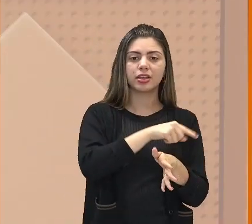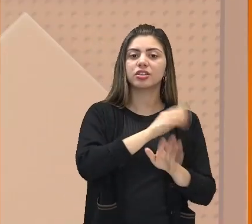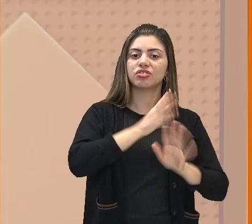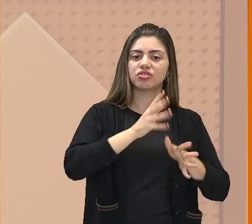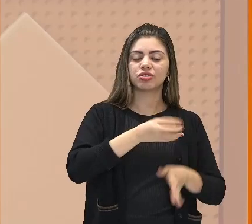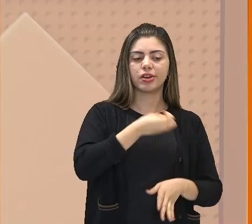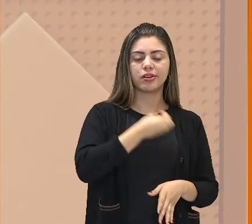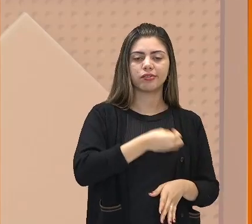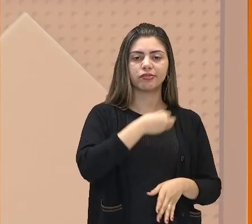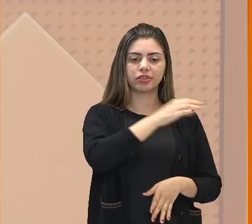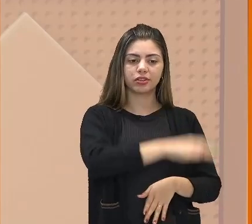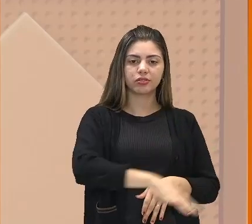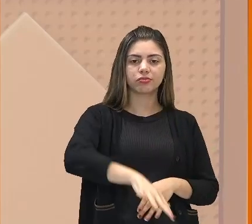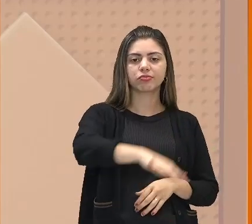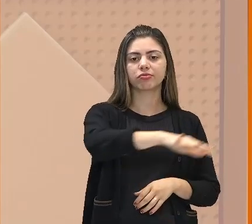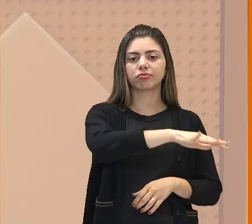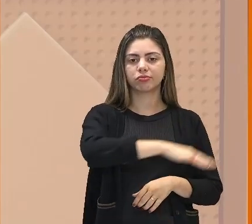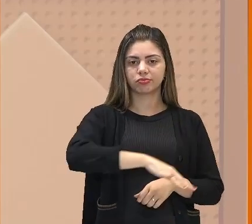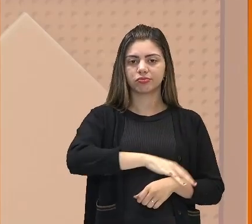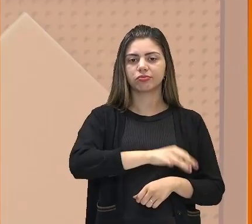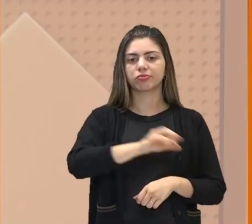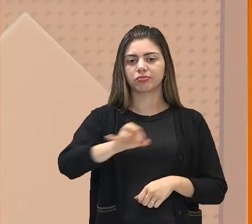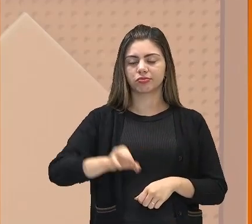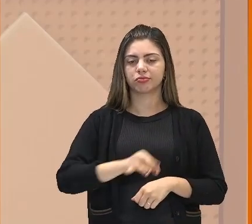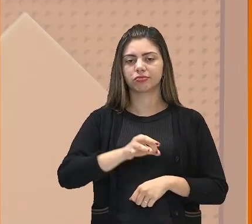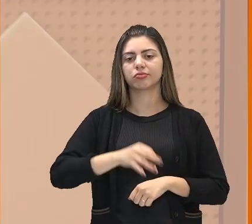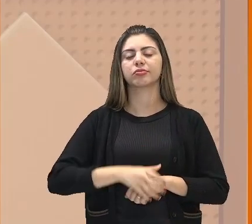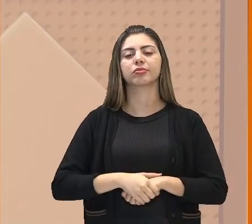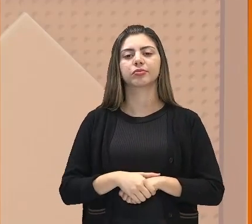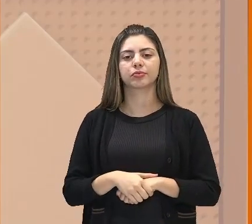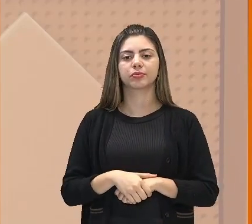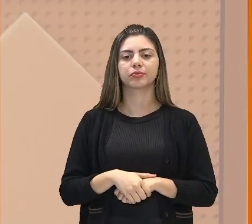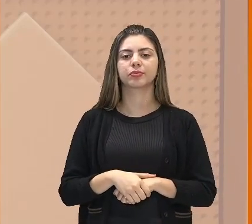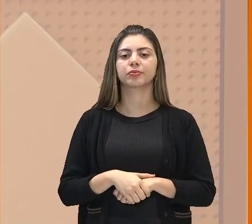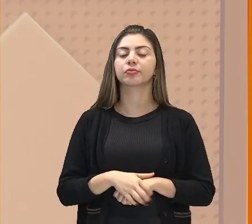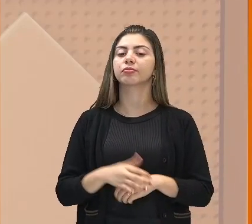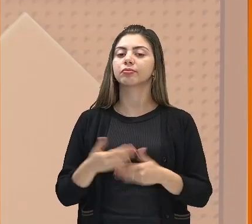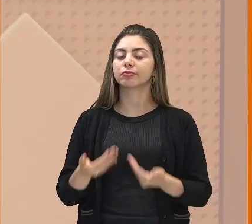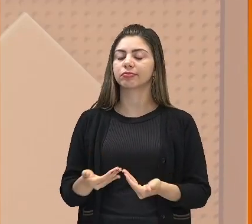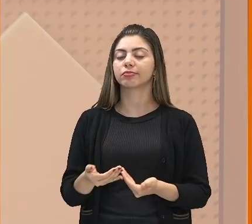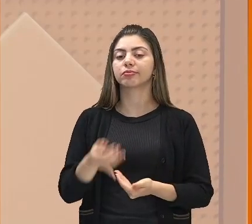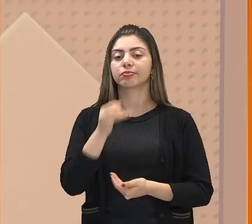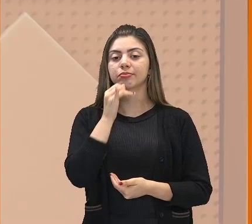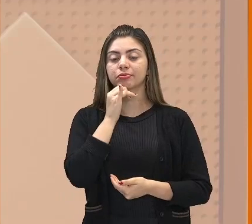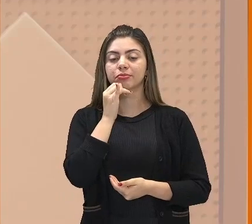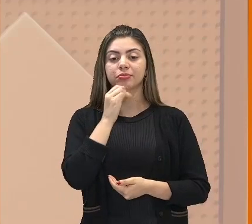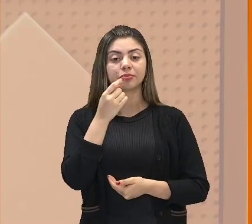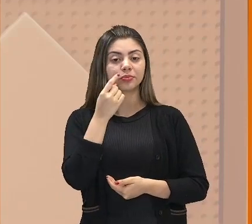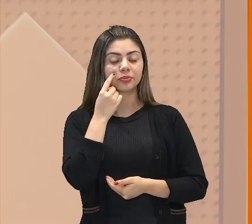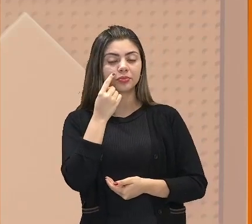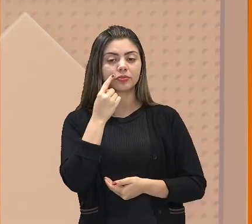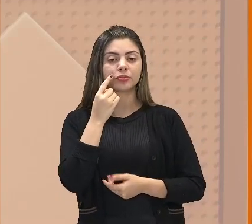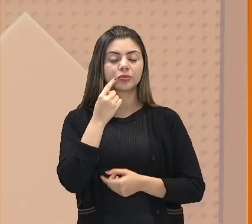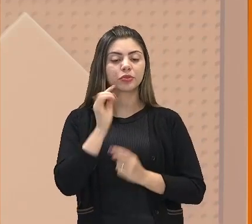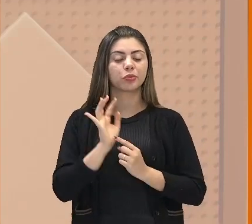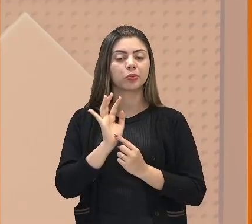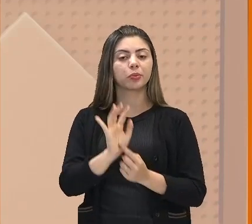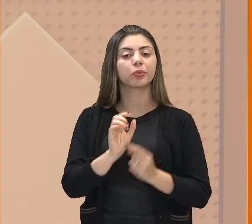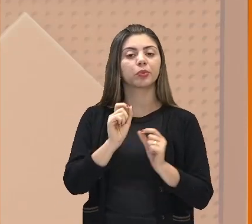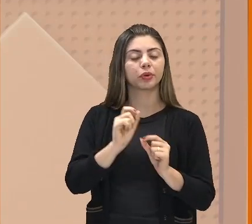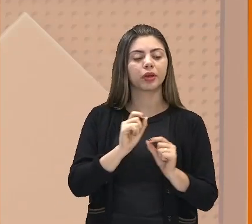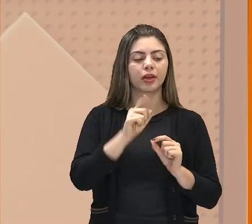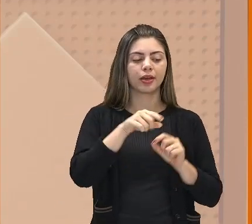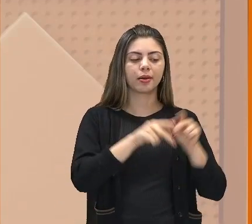aqui colonizar a região, que vai habitar essa região. Que no nosso caso aqui nós vamos conhecer hoje, né, os ribeirinhos